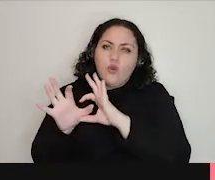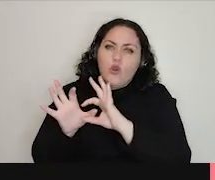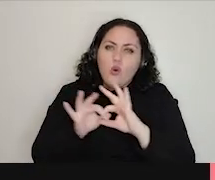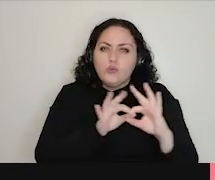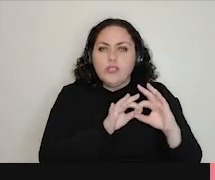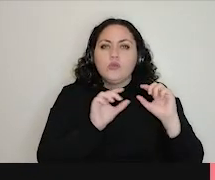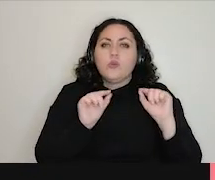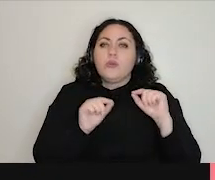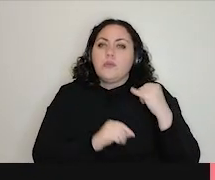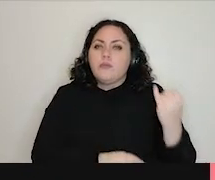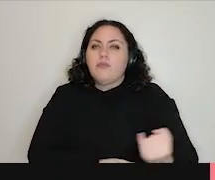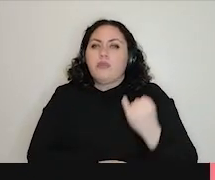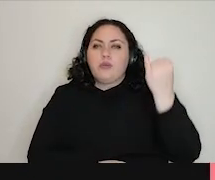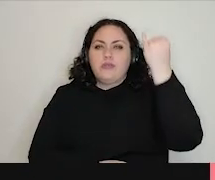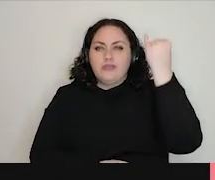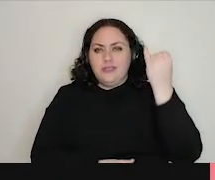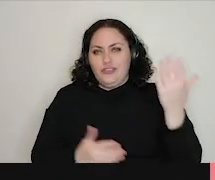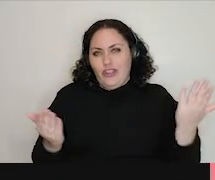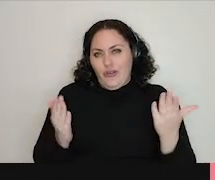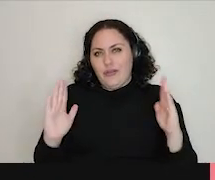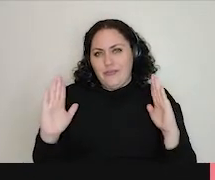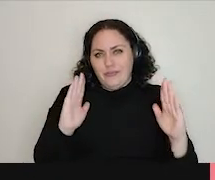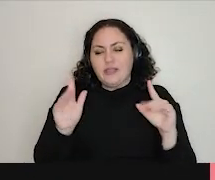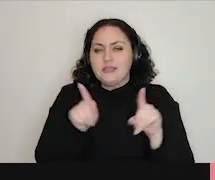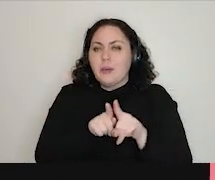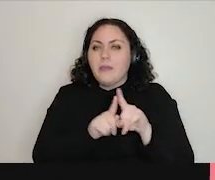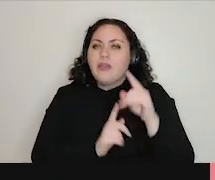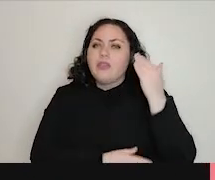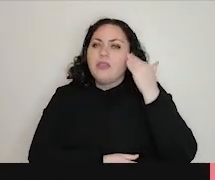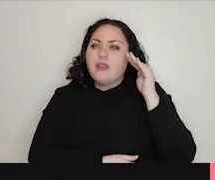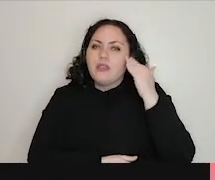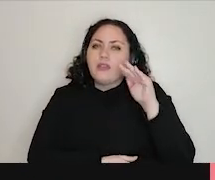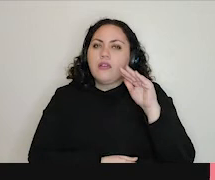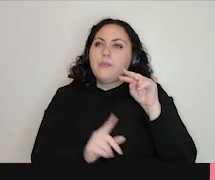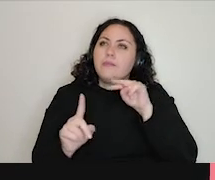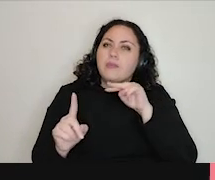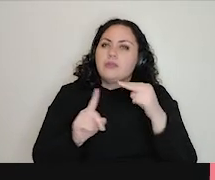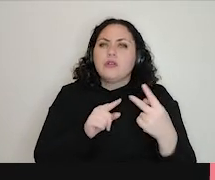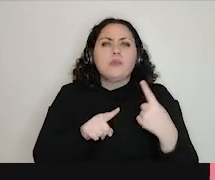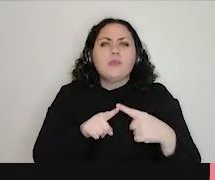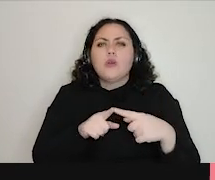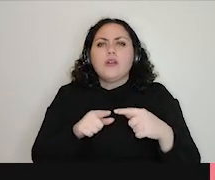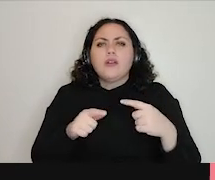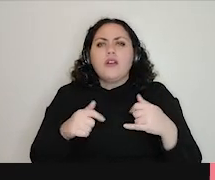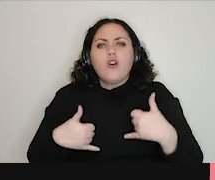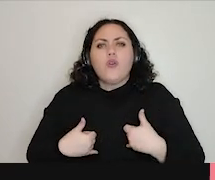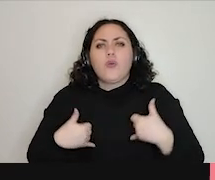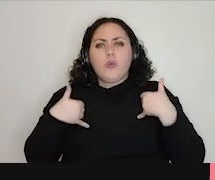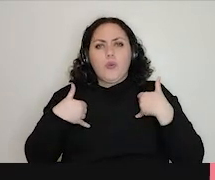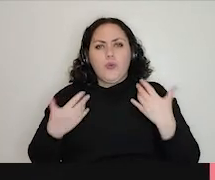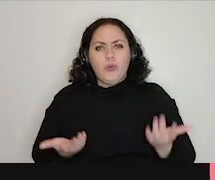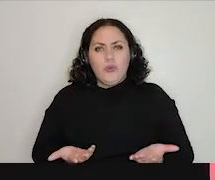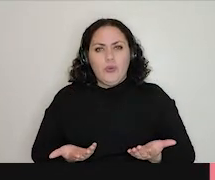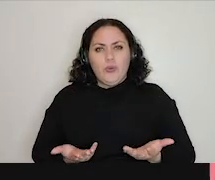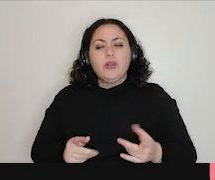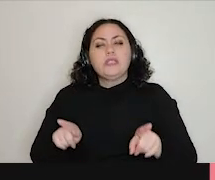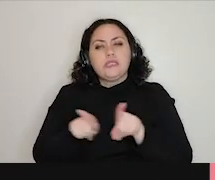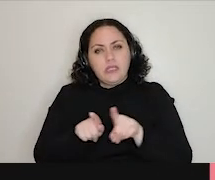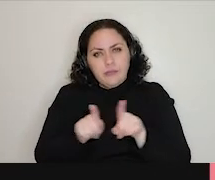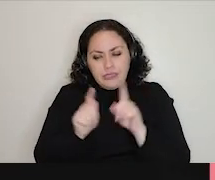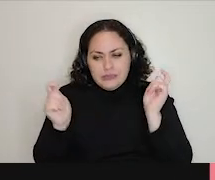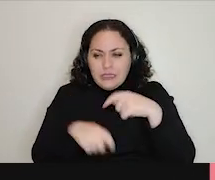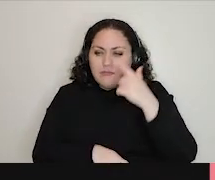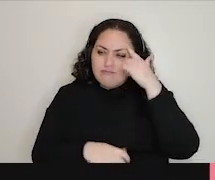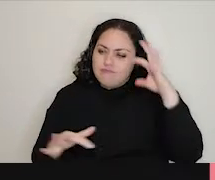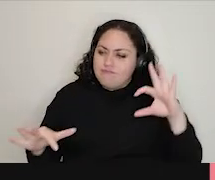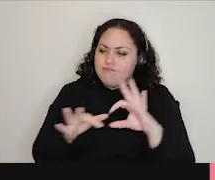desse espaço e também para a gente conseguir visualizar o porquê desse orgulho a ser comemorado, e também dá para associar muito com saúde